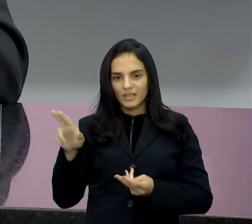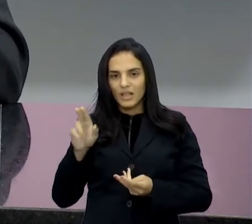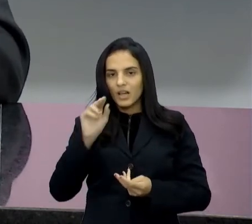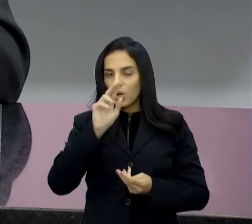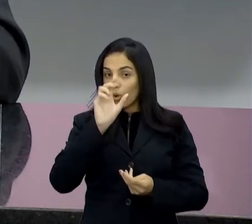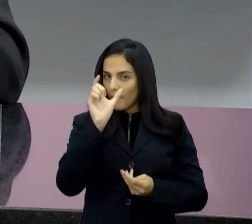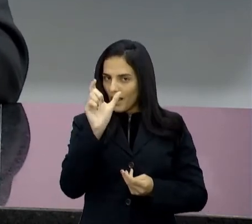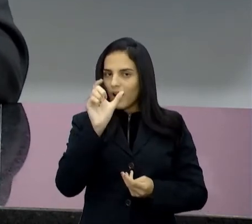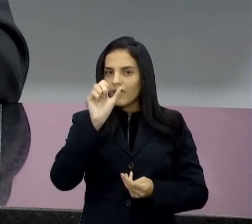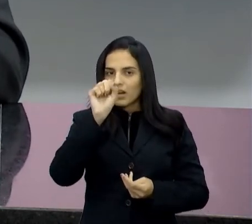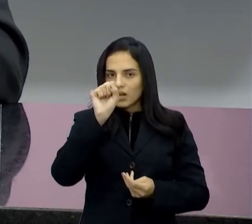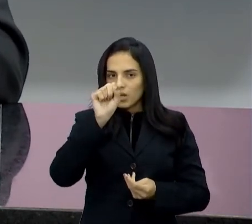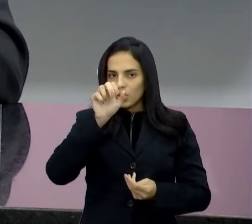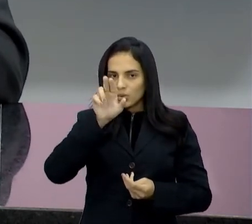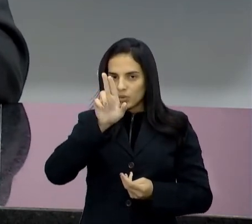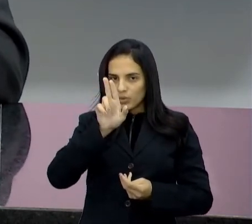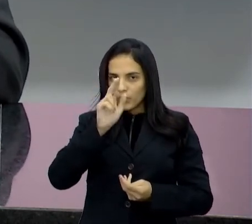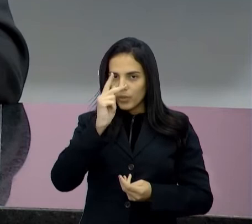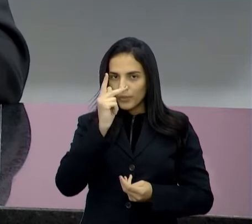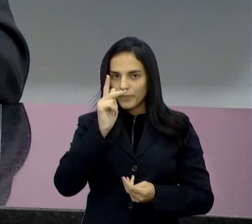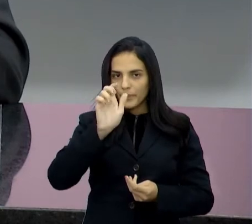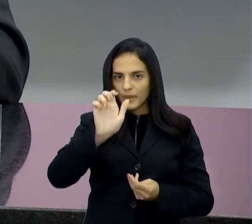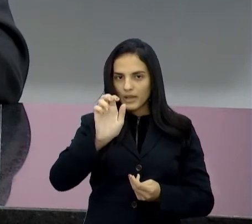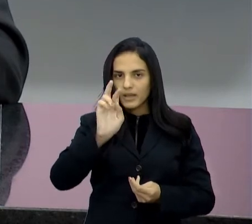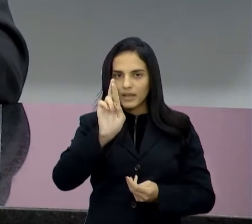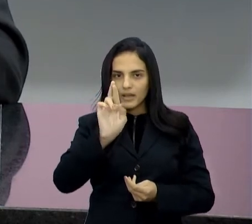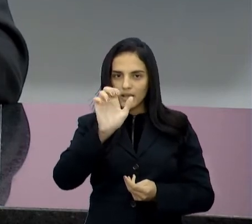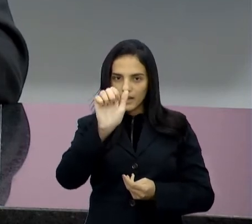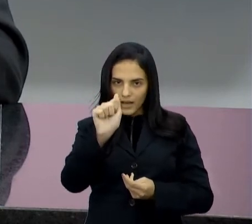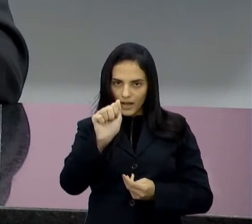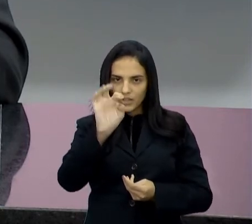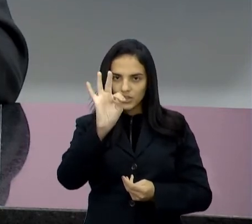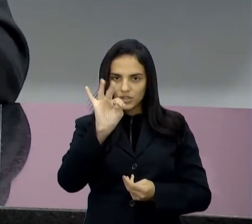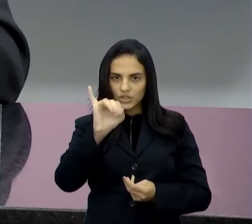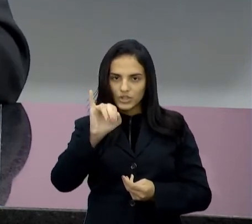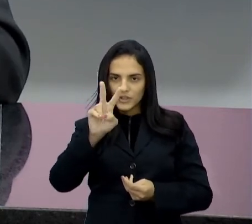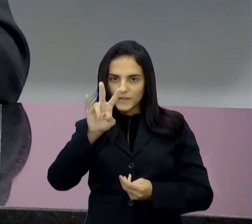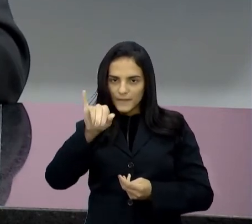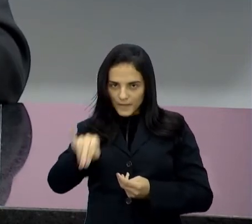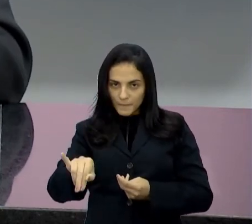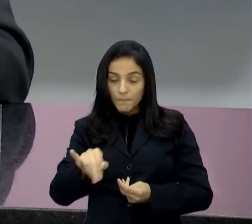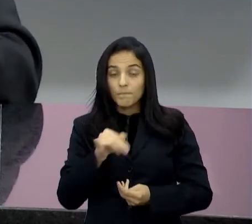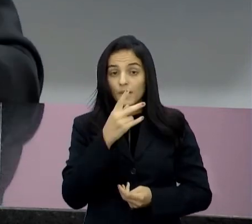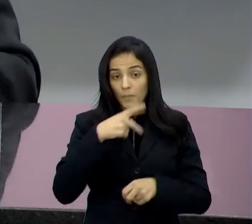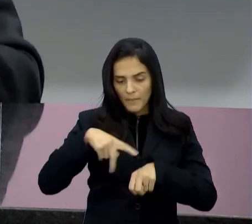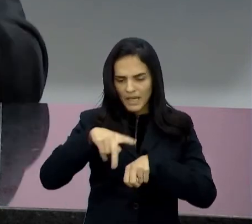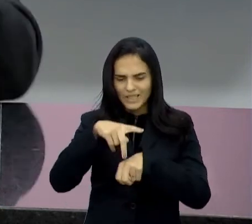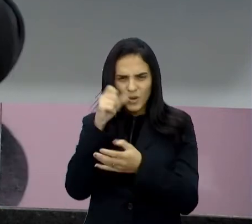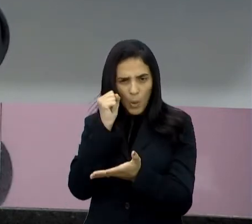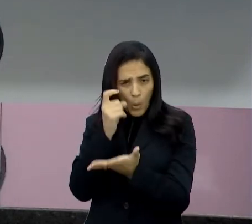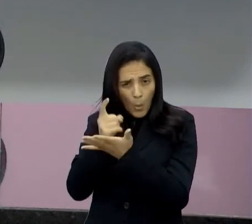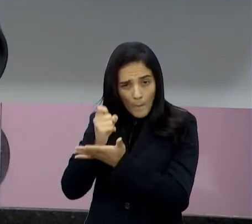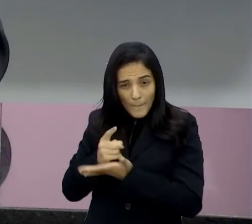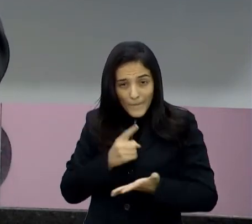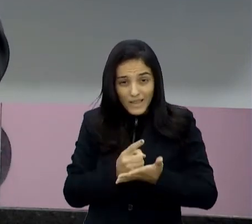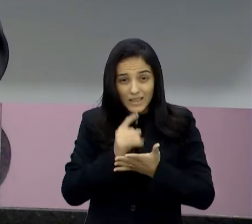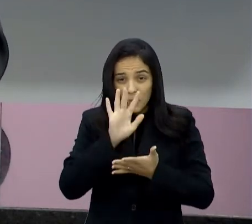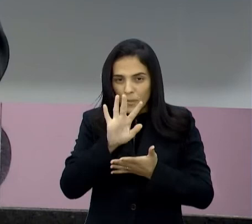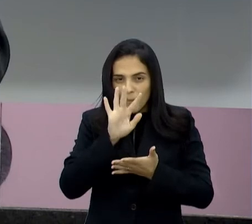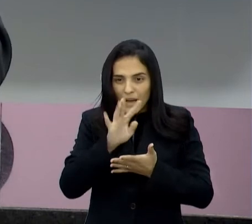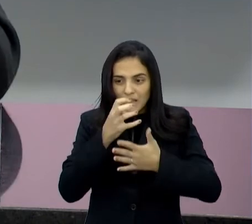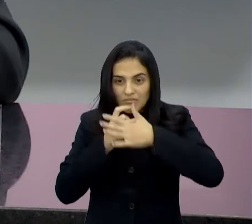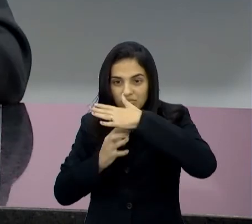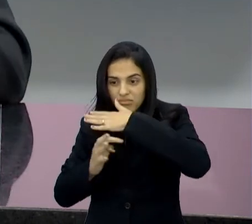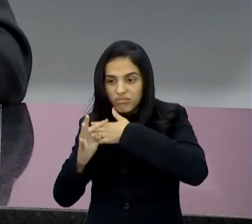superávit, tá? E quando o país ele está comprando muito mais do que ele está